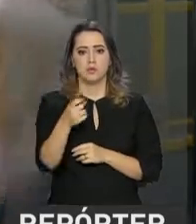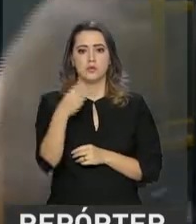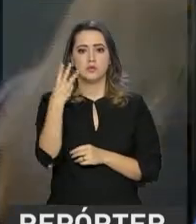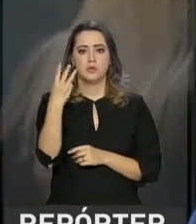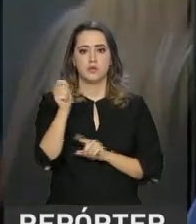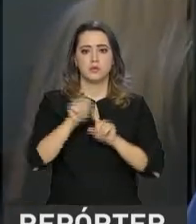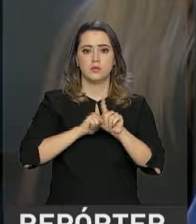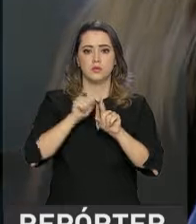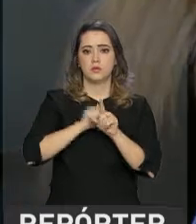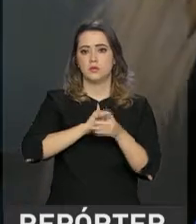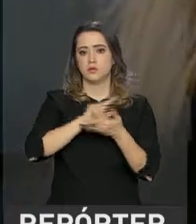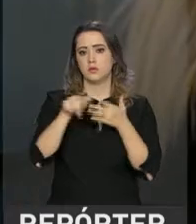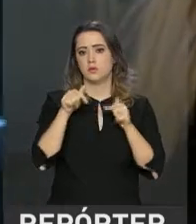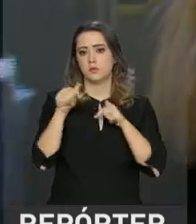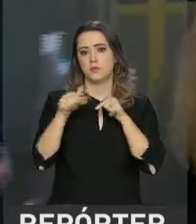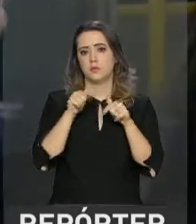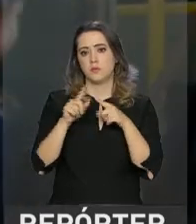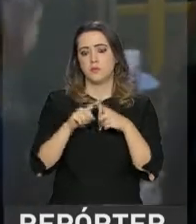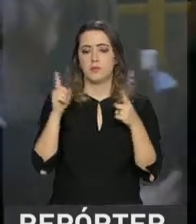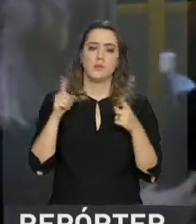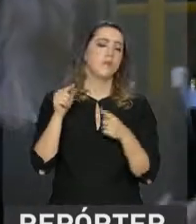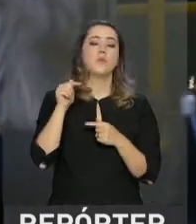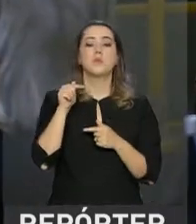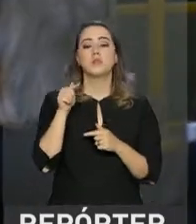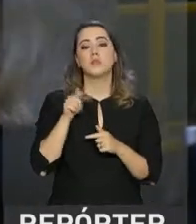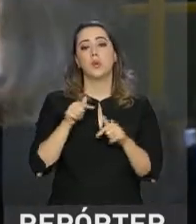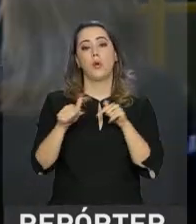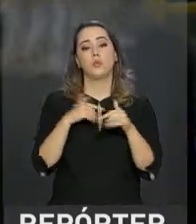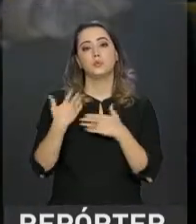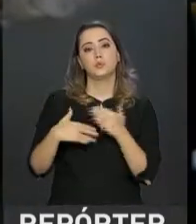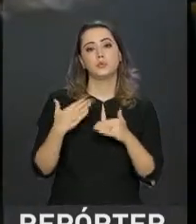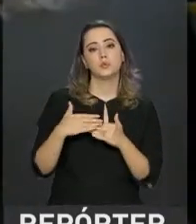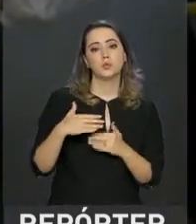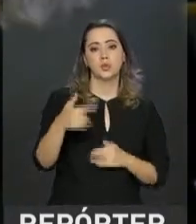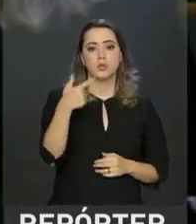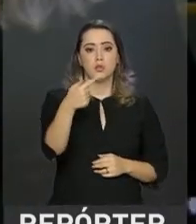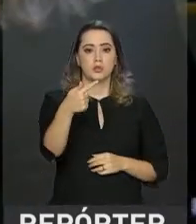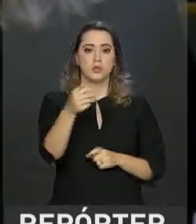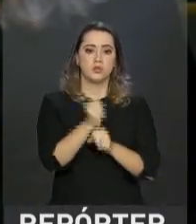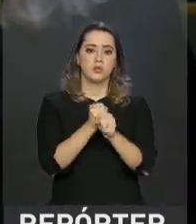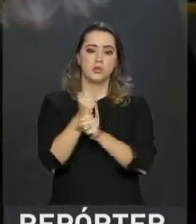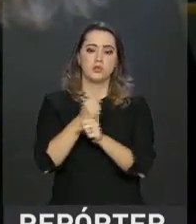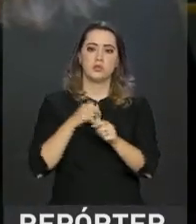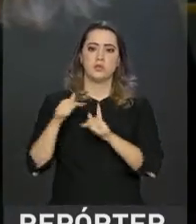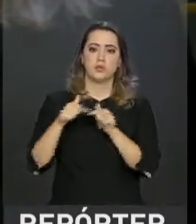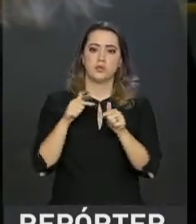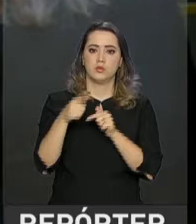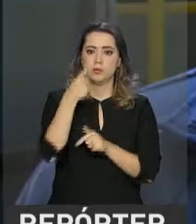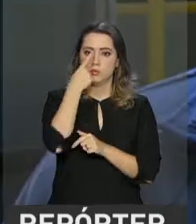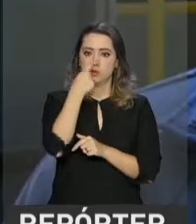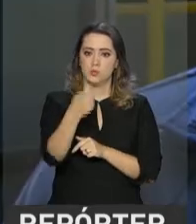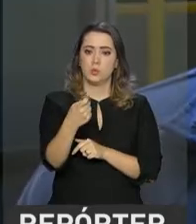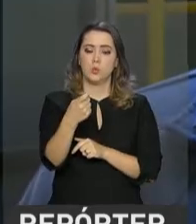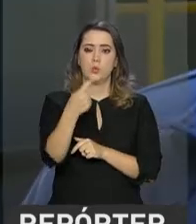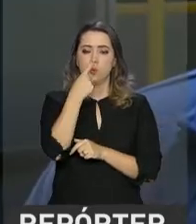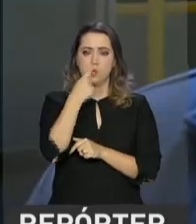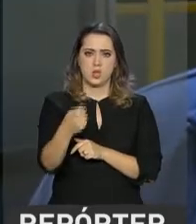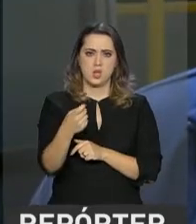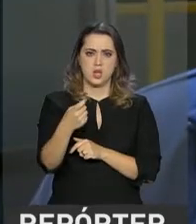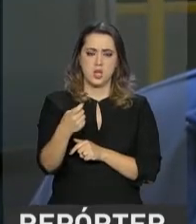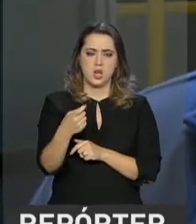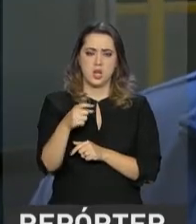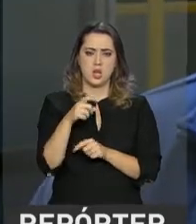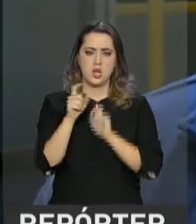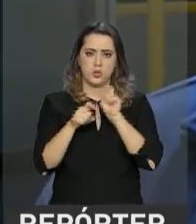são várias atividades mas é uma ação constante nossa já tem sete anos que nós trabalhamos fundos eletrônico anualmente nós